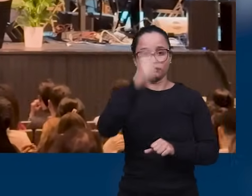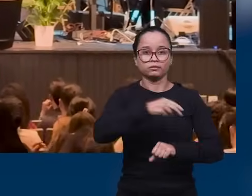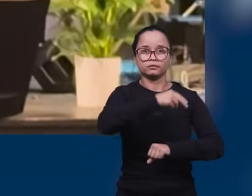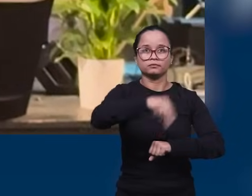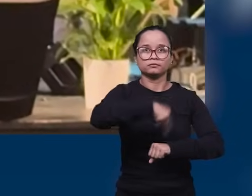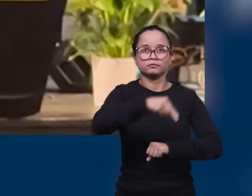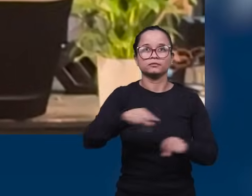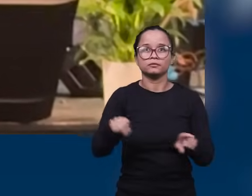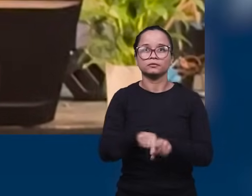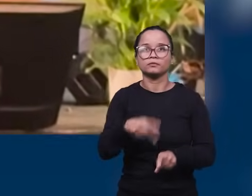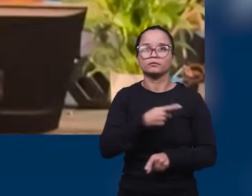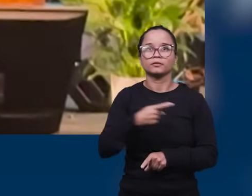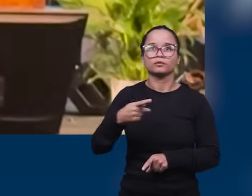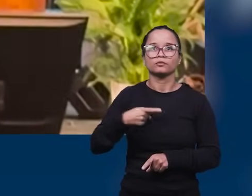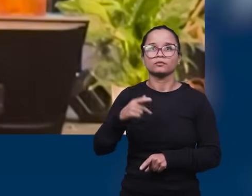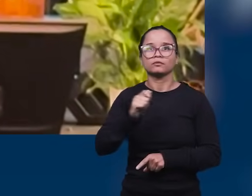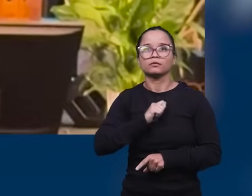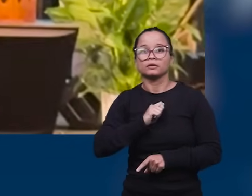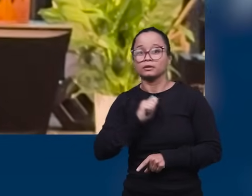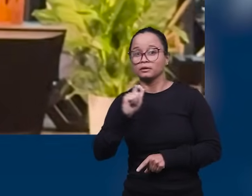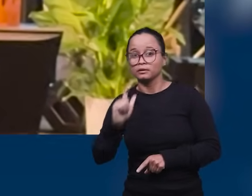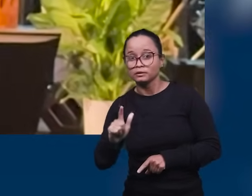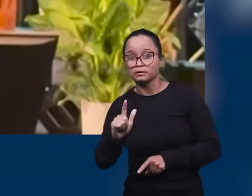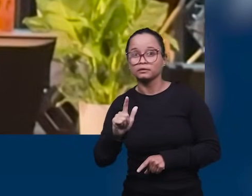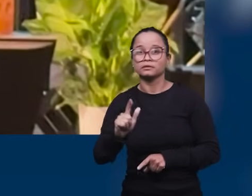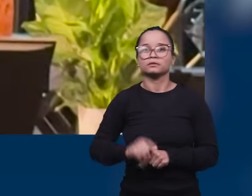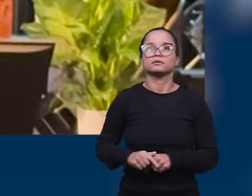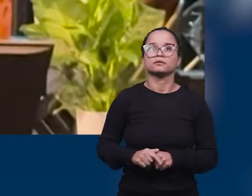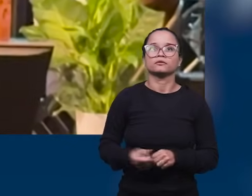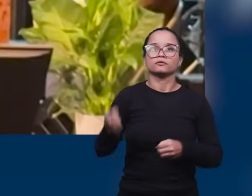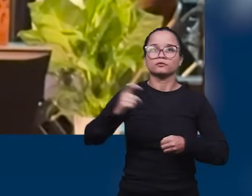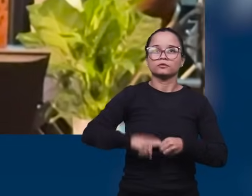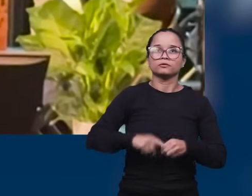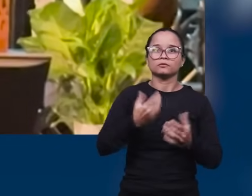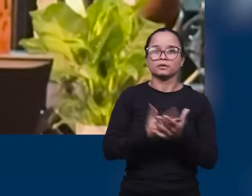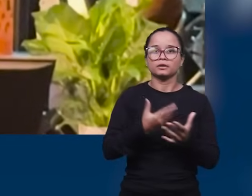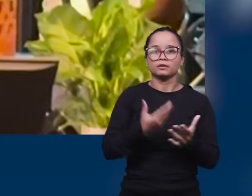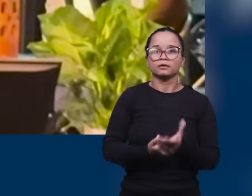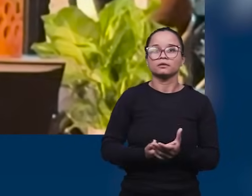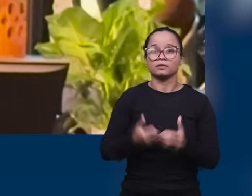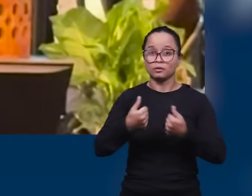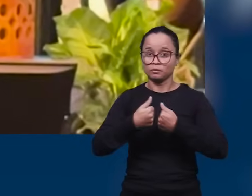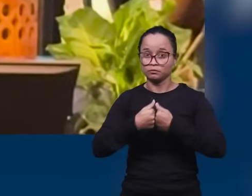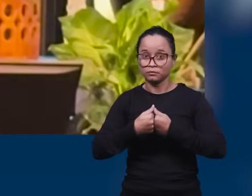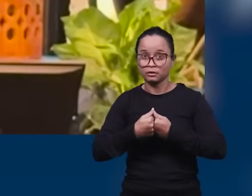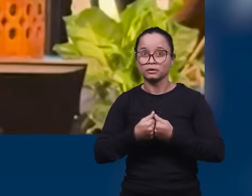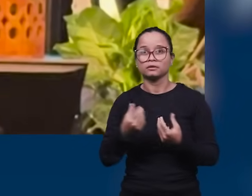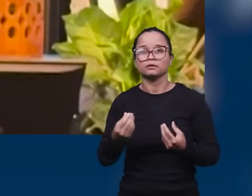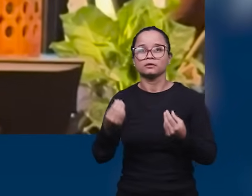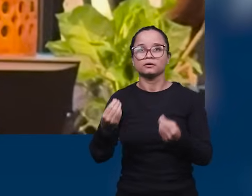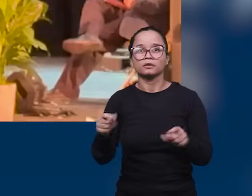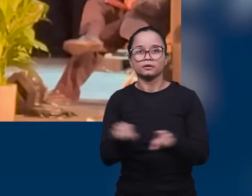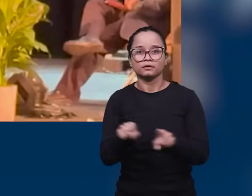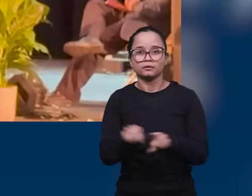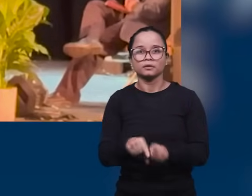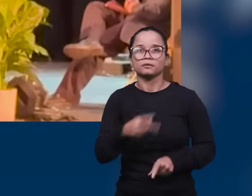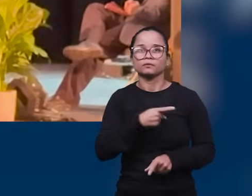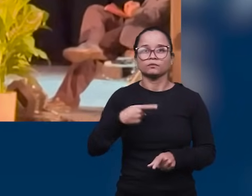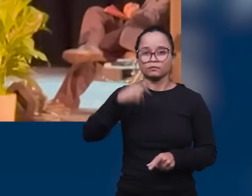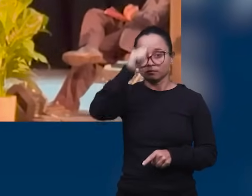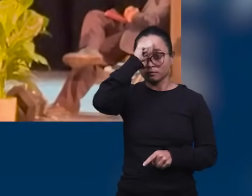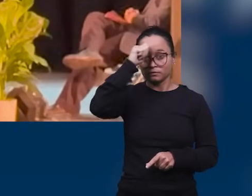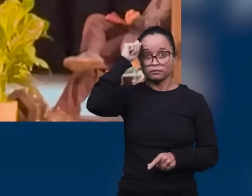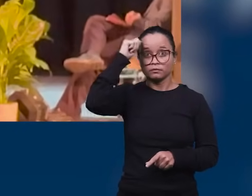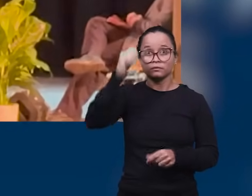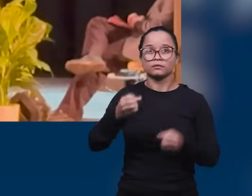nações. O pastor Alexandre Gueiros retornou para a aula A Arca da Aliança, e foi seguido pelo pastor Amadeu